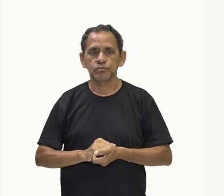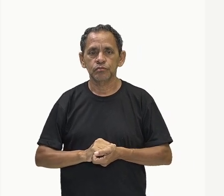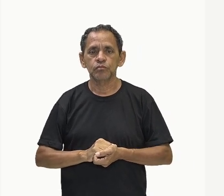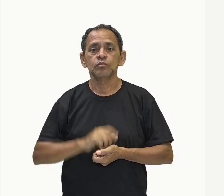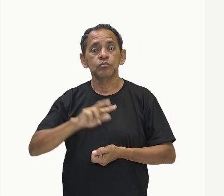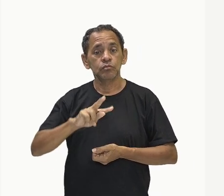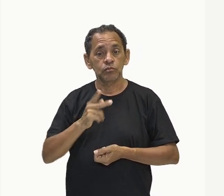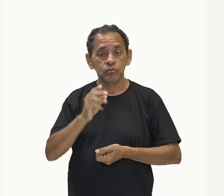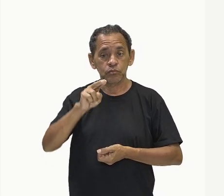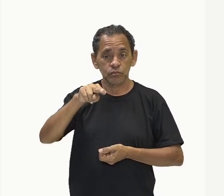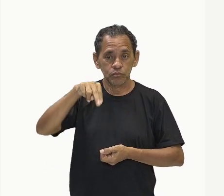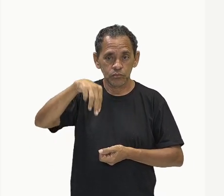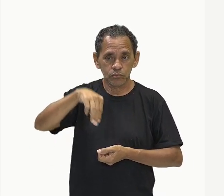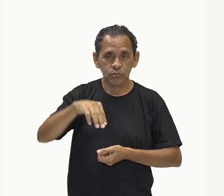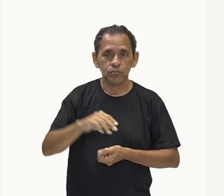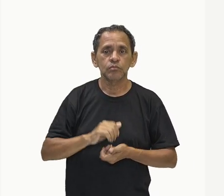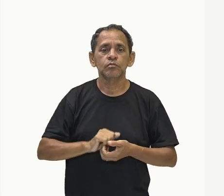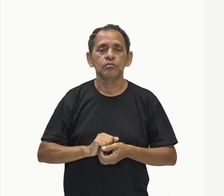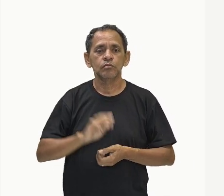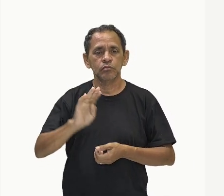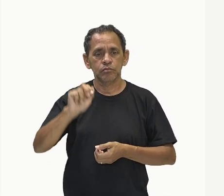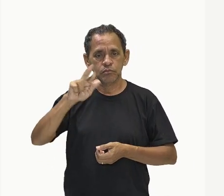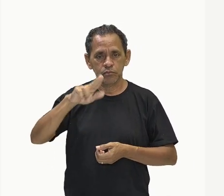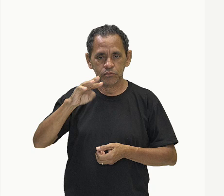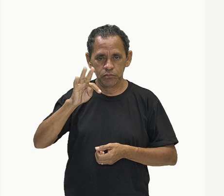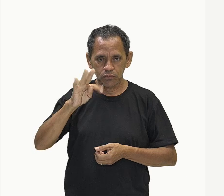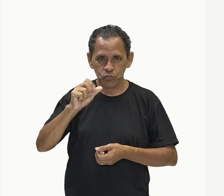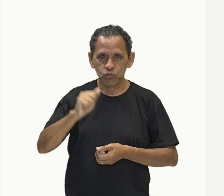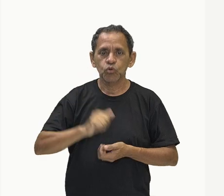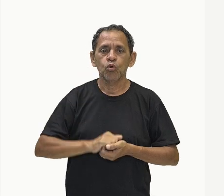Igreja Apostólica Romana, que assumiu desde